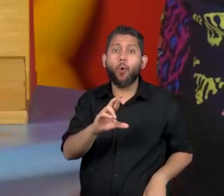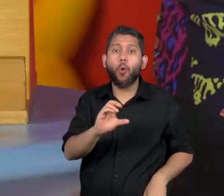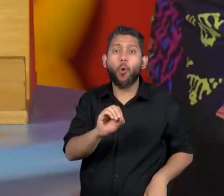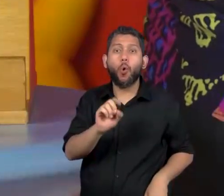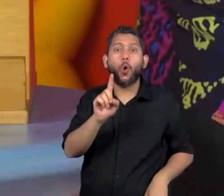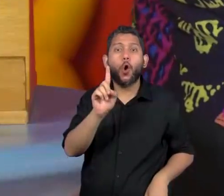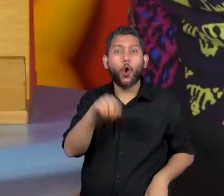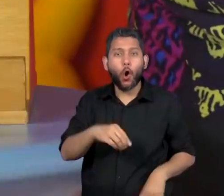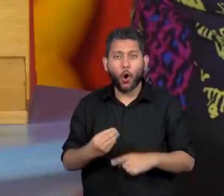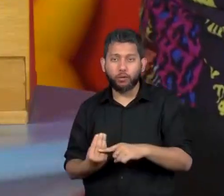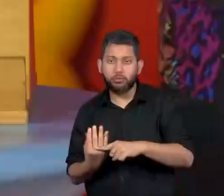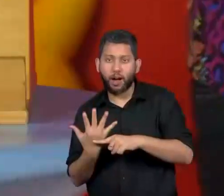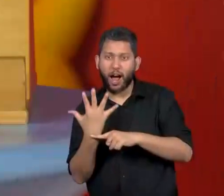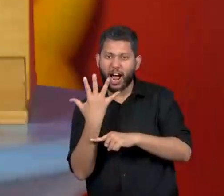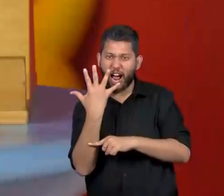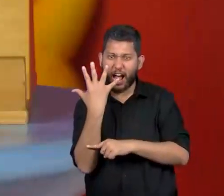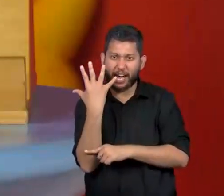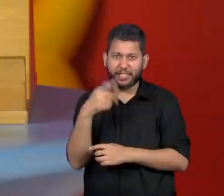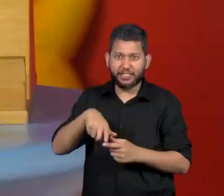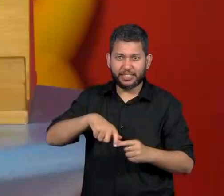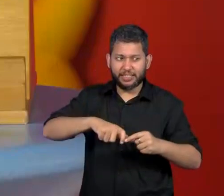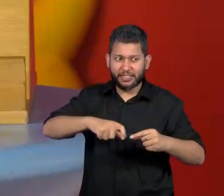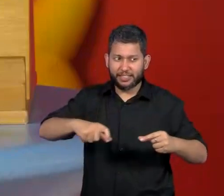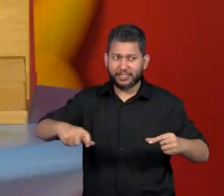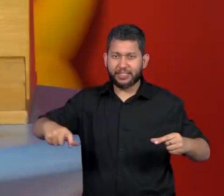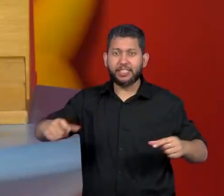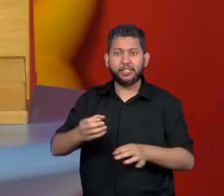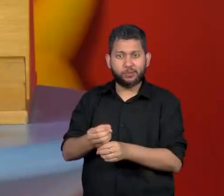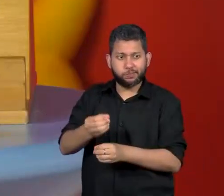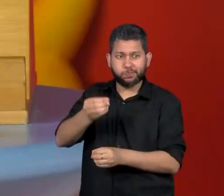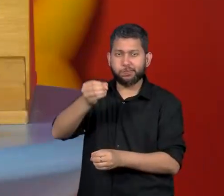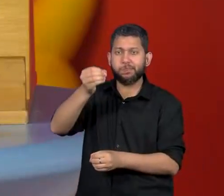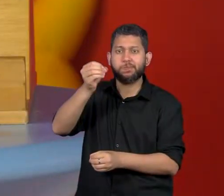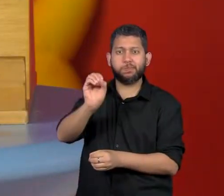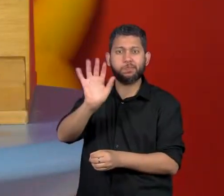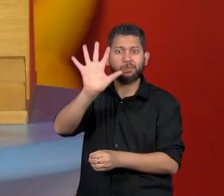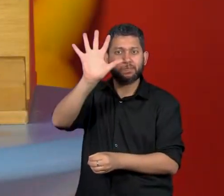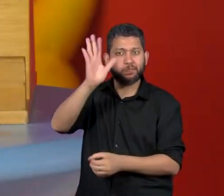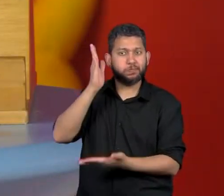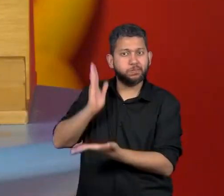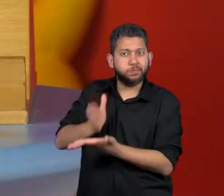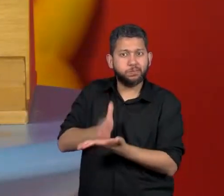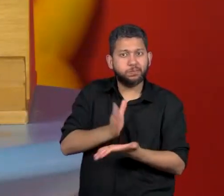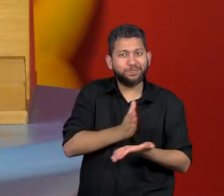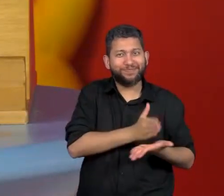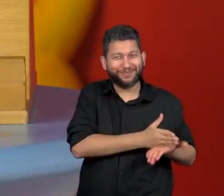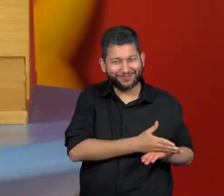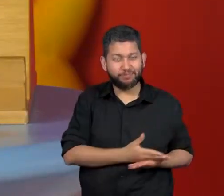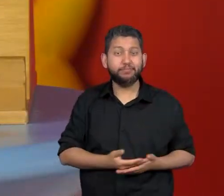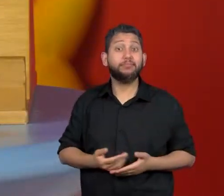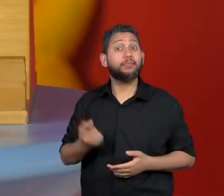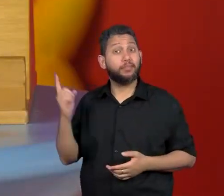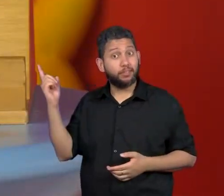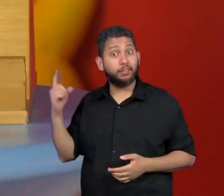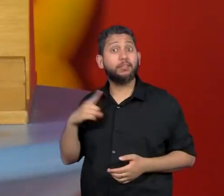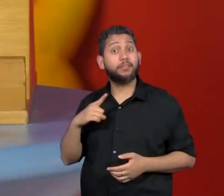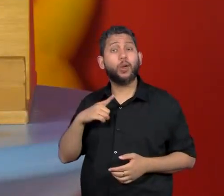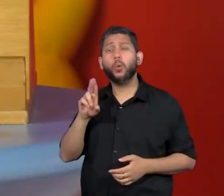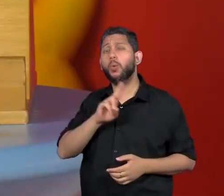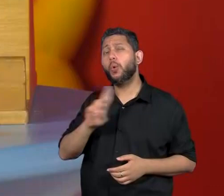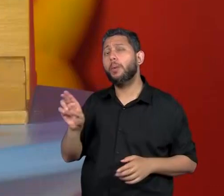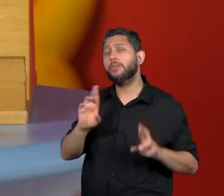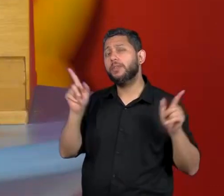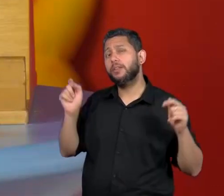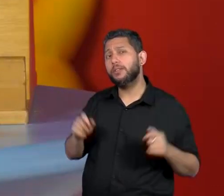só, será que elas têm aí o mesmo nome? Será que elas são diferentes mesmo e têm nomes diferentes? Vamos conhecer um pouquinho mais a